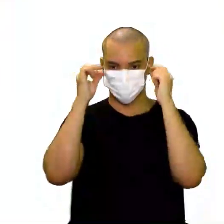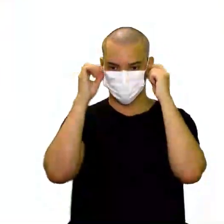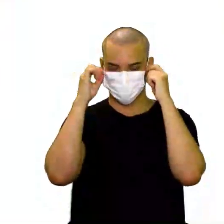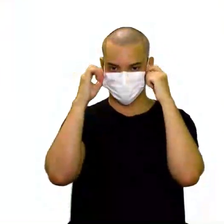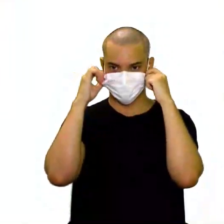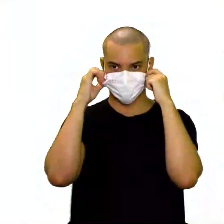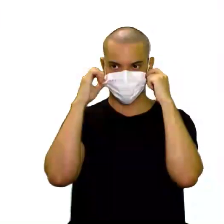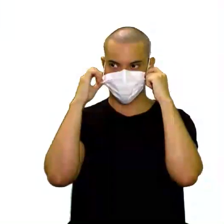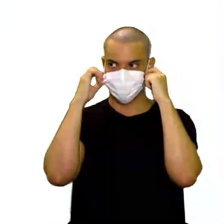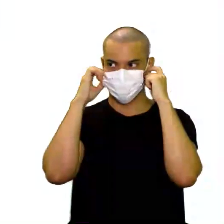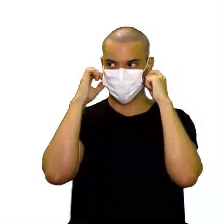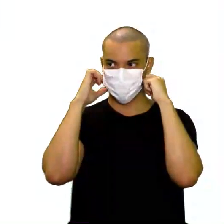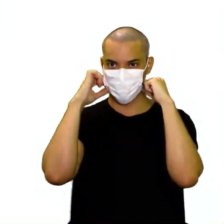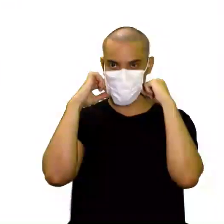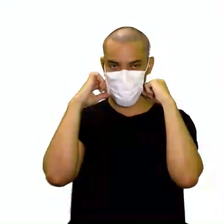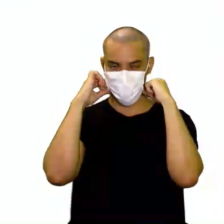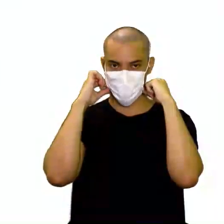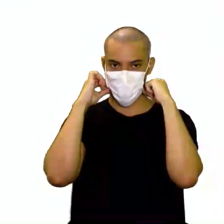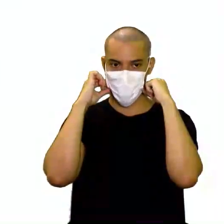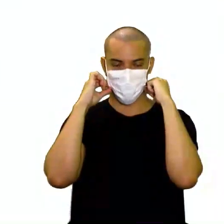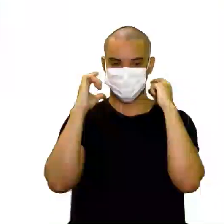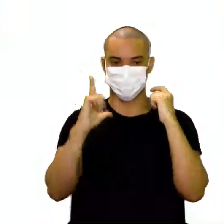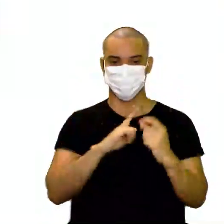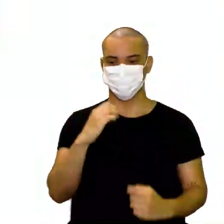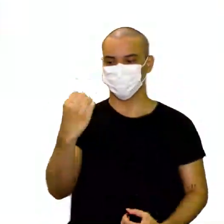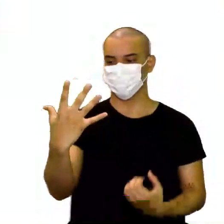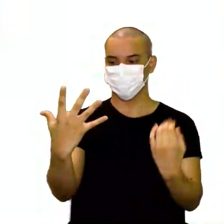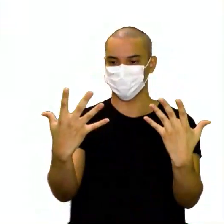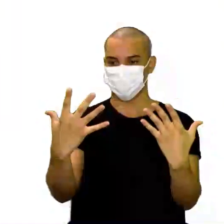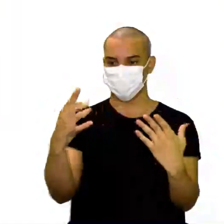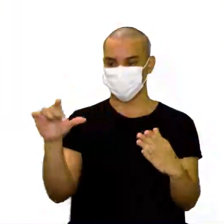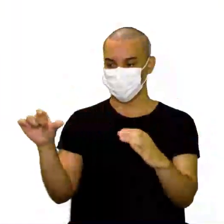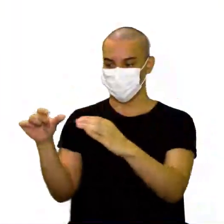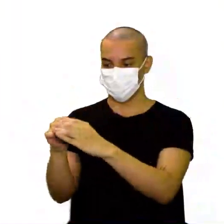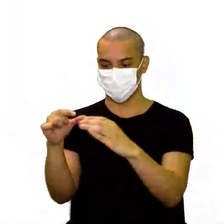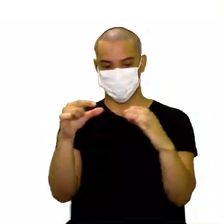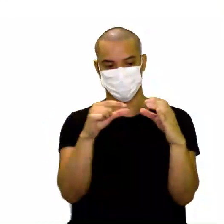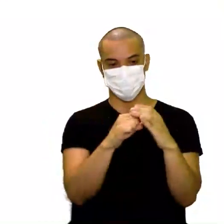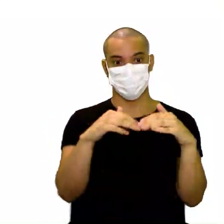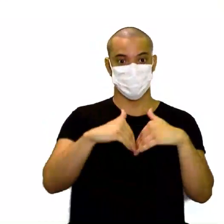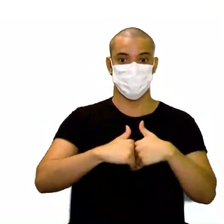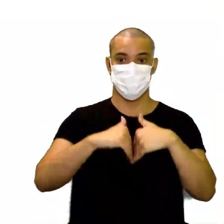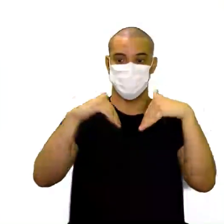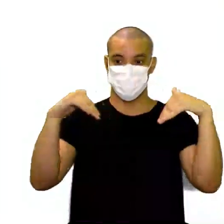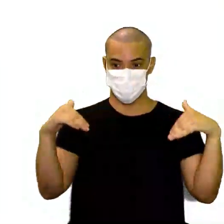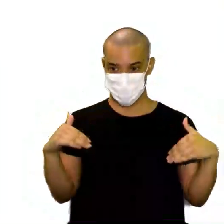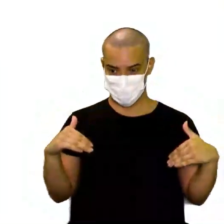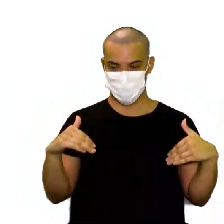ligados separadamente com um fusível para cada um, ok? Então tem um